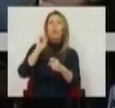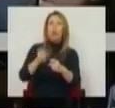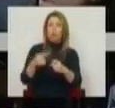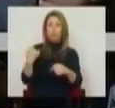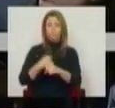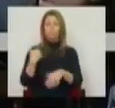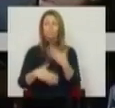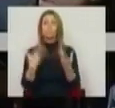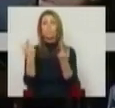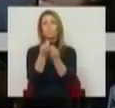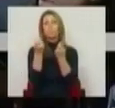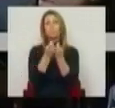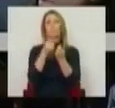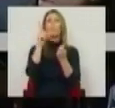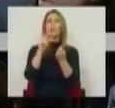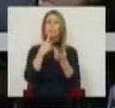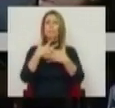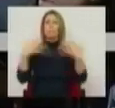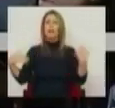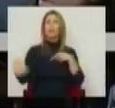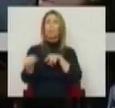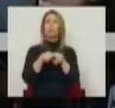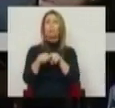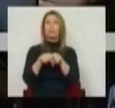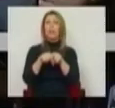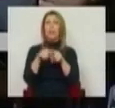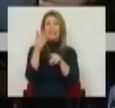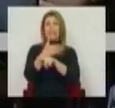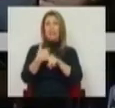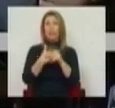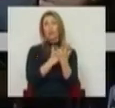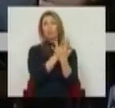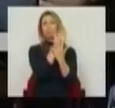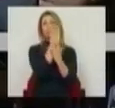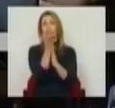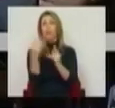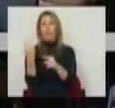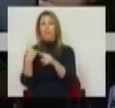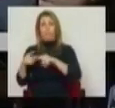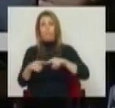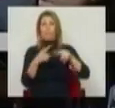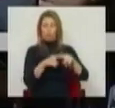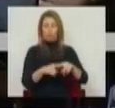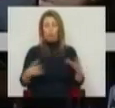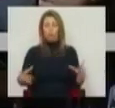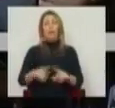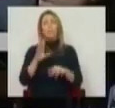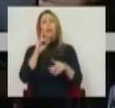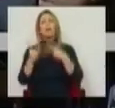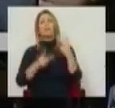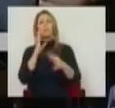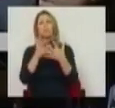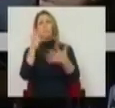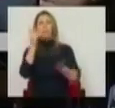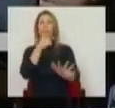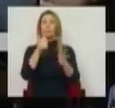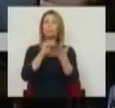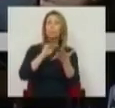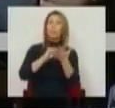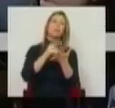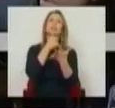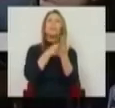ações de proximidade, quer as macropolíticas dos diversos setores. A avaliação do impacto sobre a pobreza de cada medida